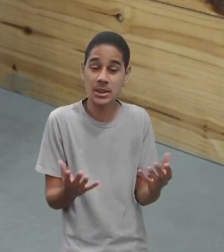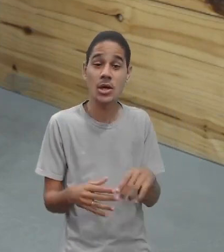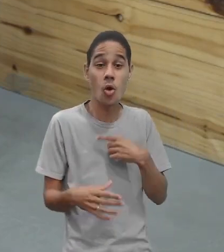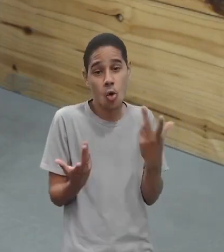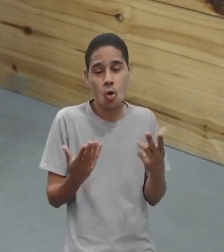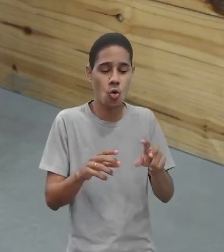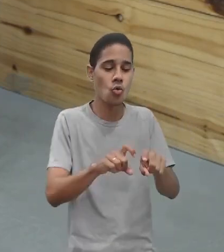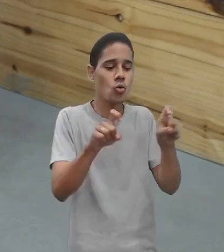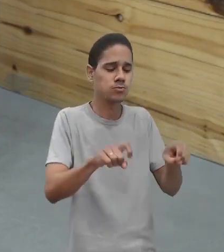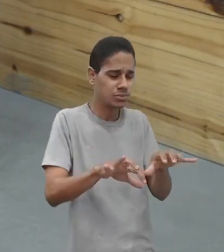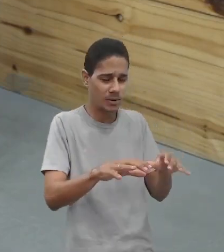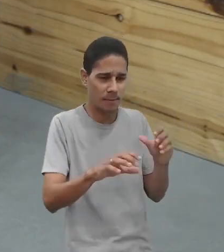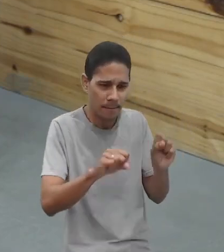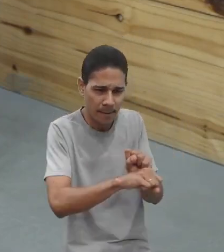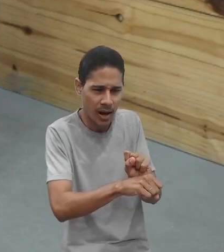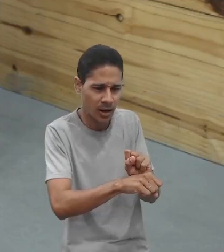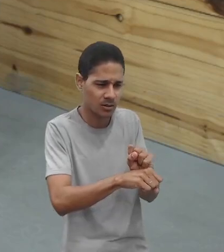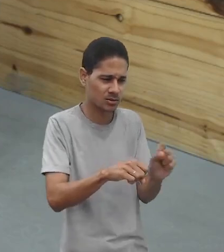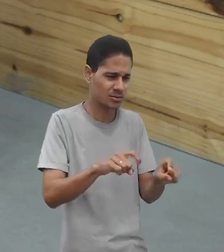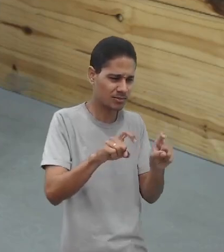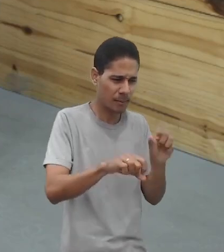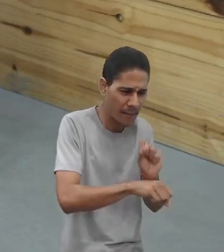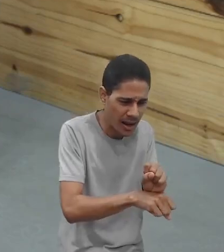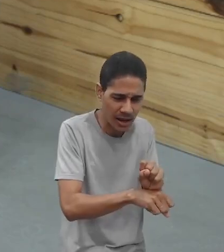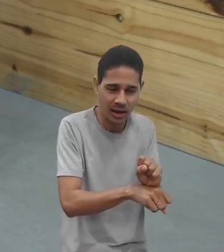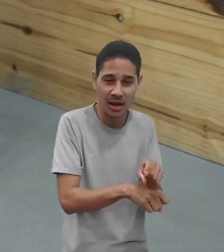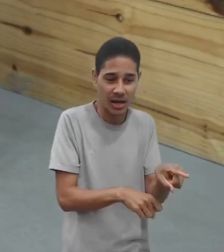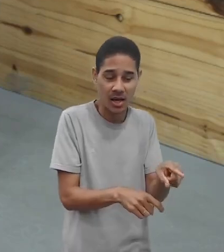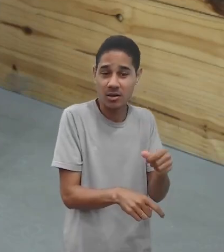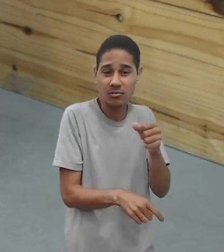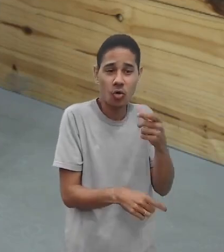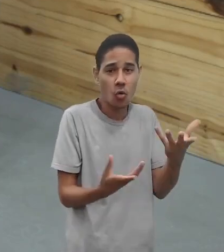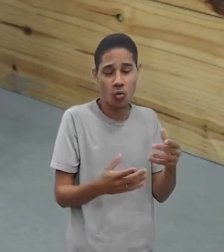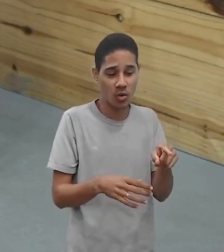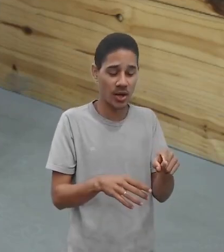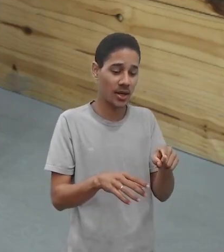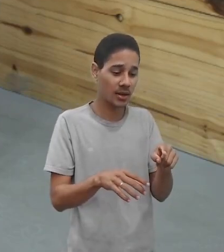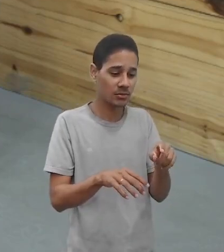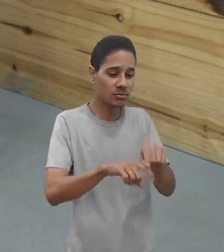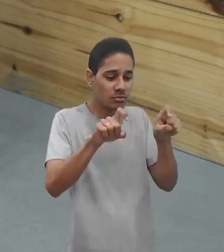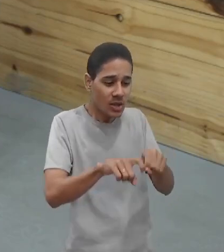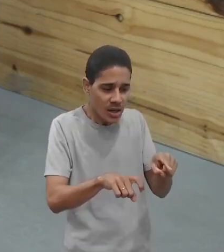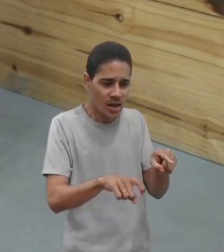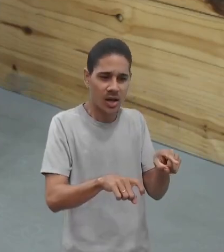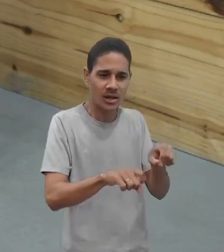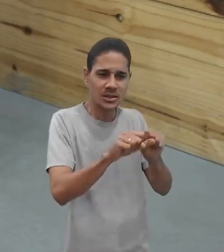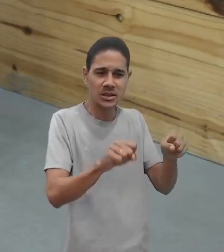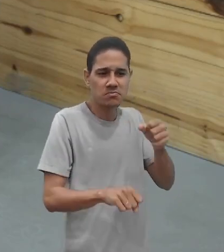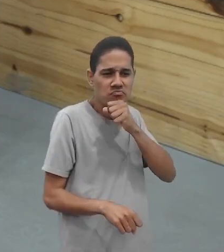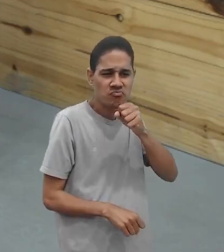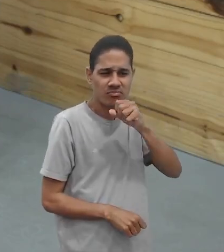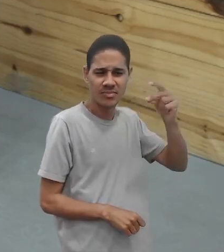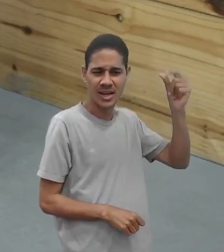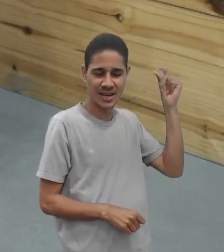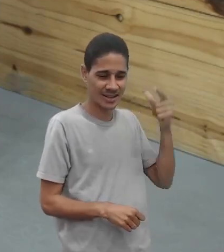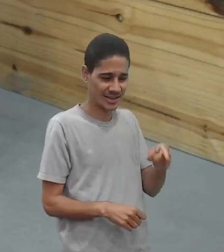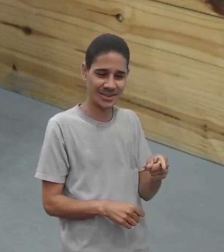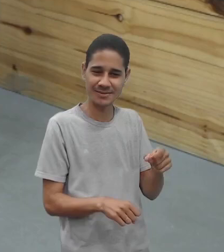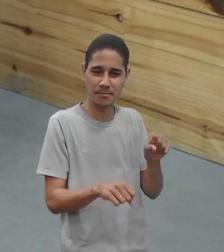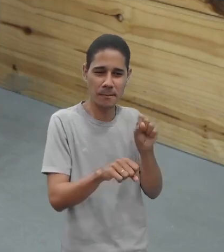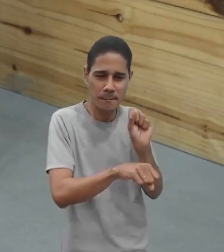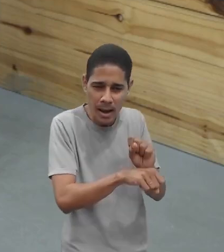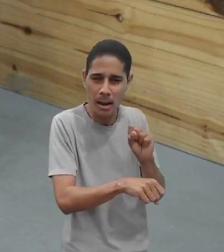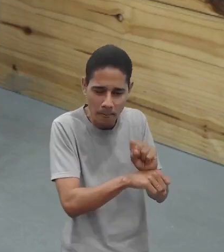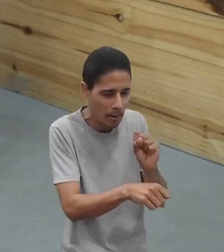trava, né? Se eu tenho um computador que está desatualizado com a versão desatualizada, ele trava, não vai funcionar. Então, se esse sistema não